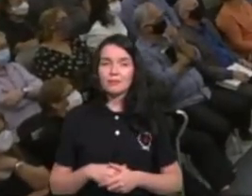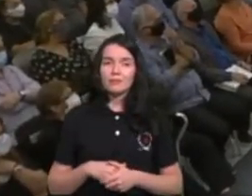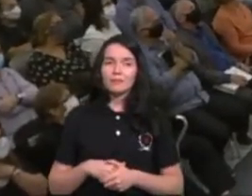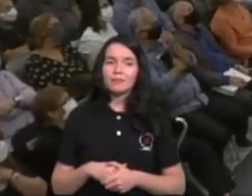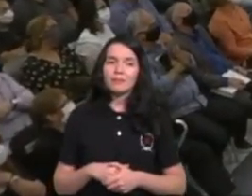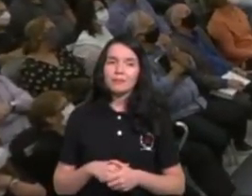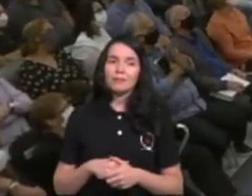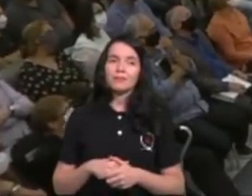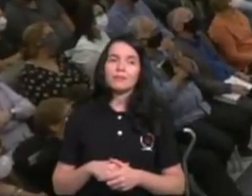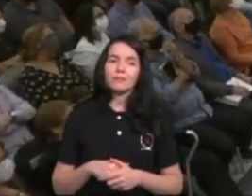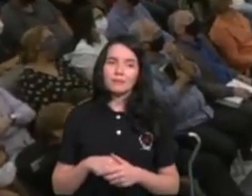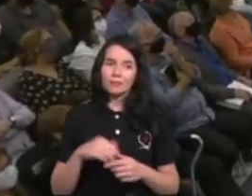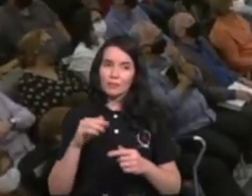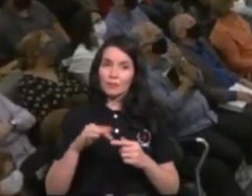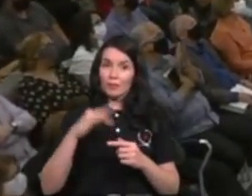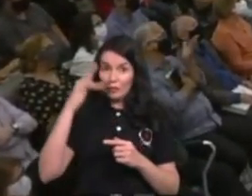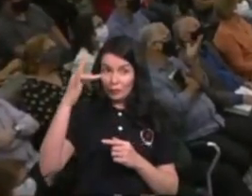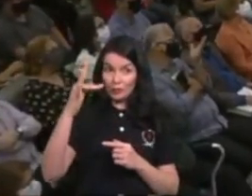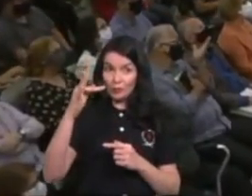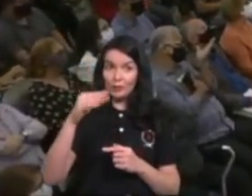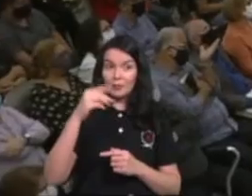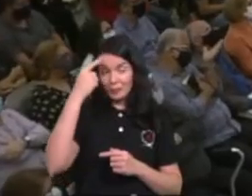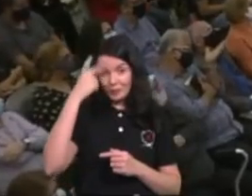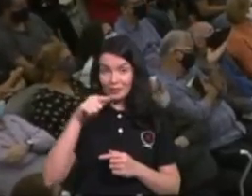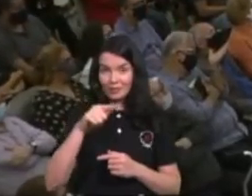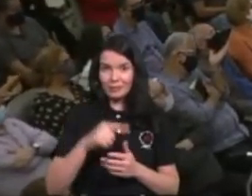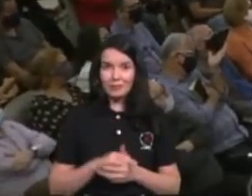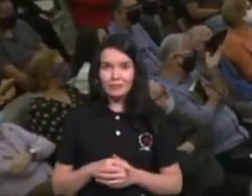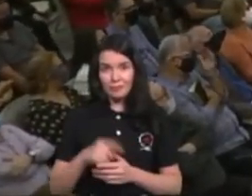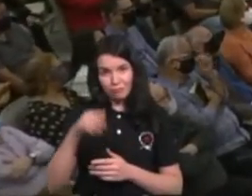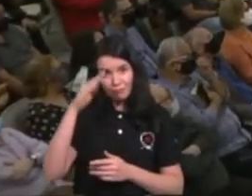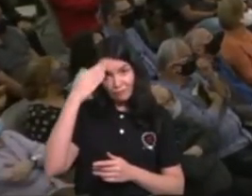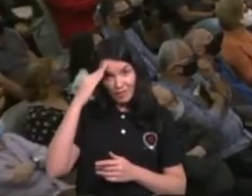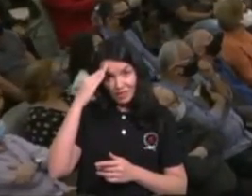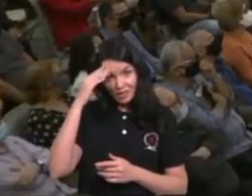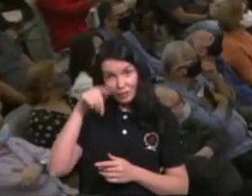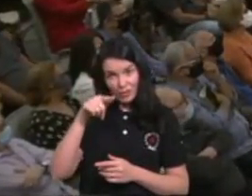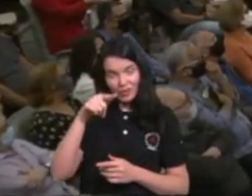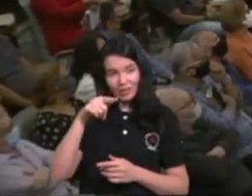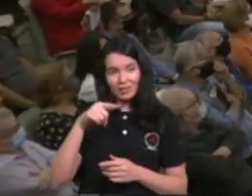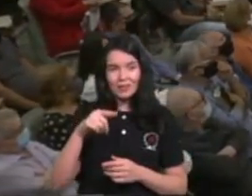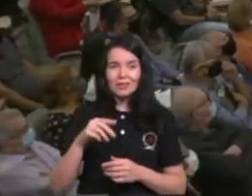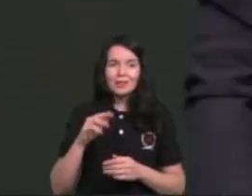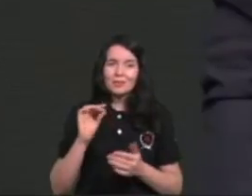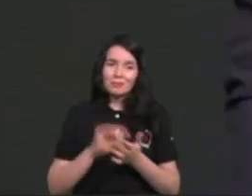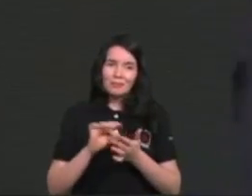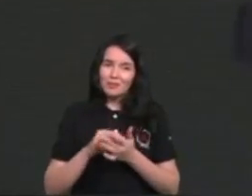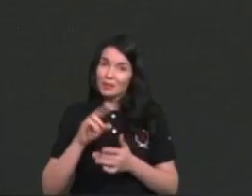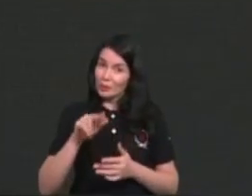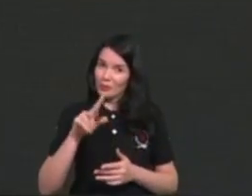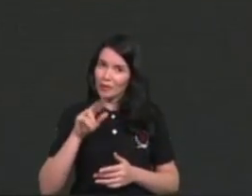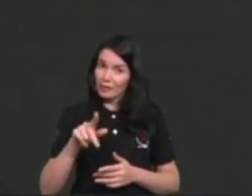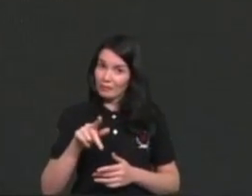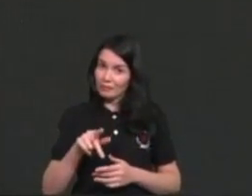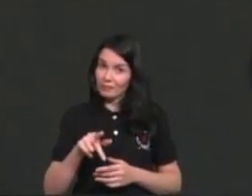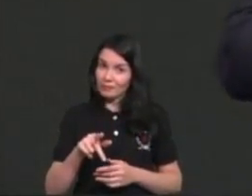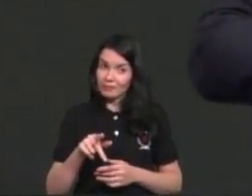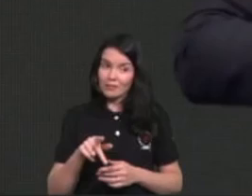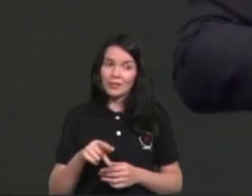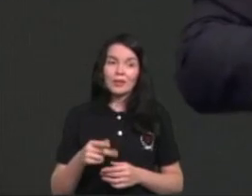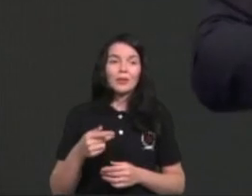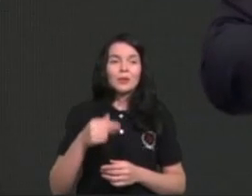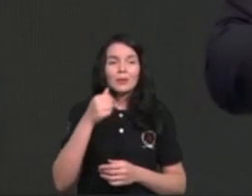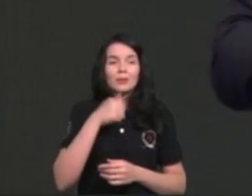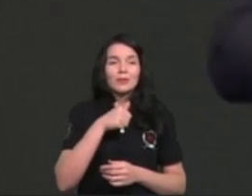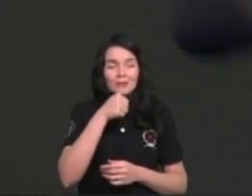Ah entendeu se você não é o que você pensa ser você alguma coisa que já foi e tá pagando o pato